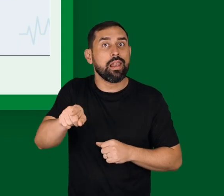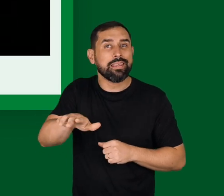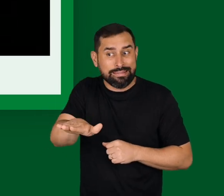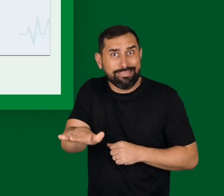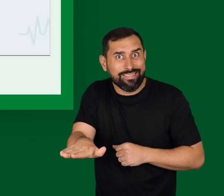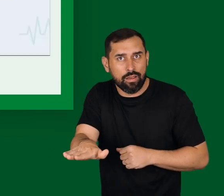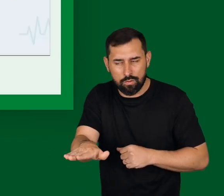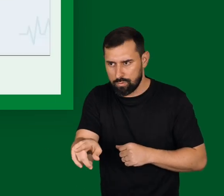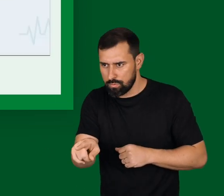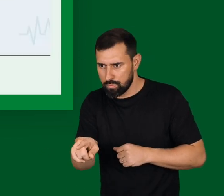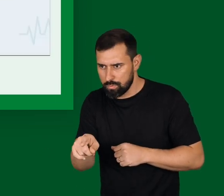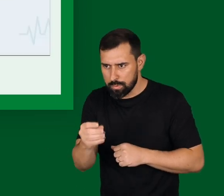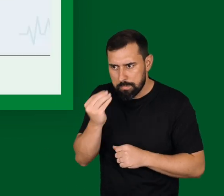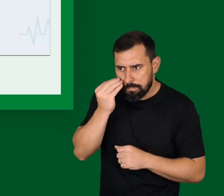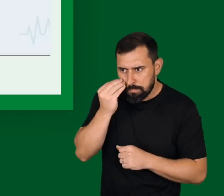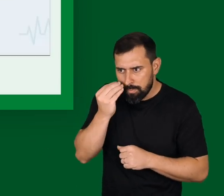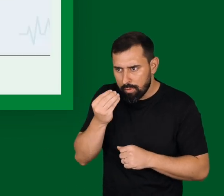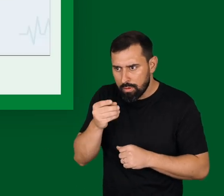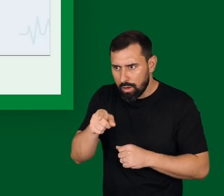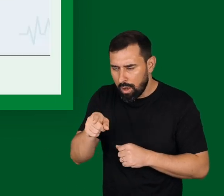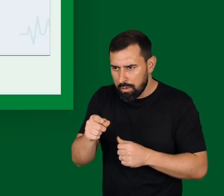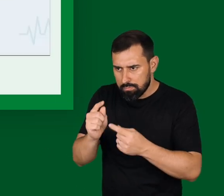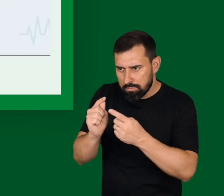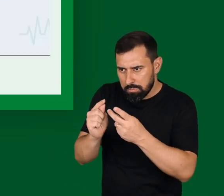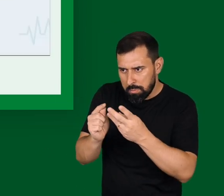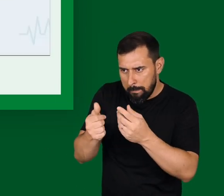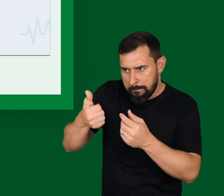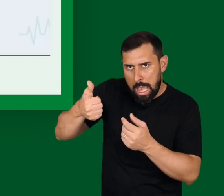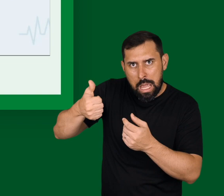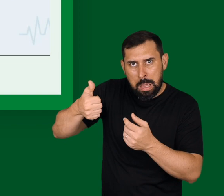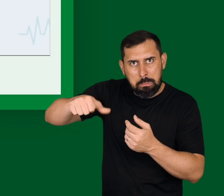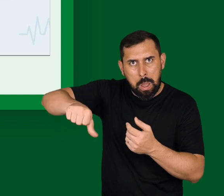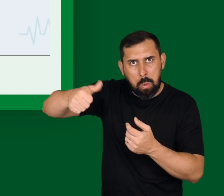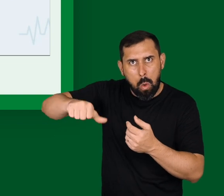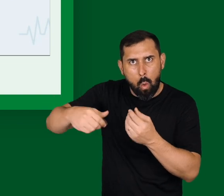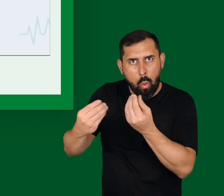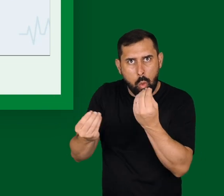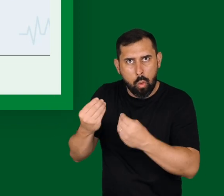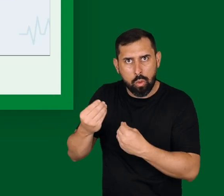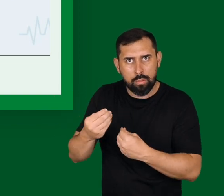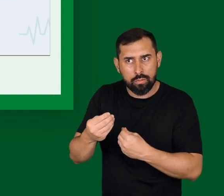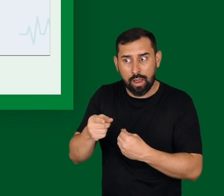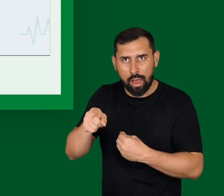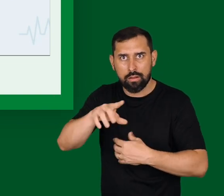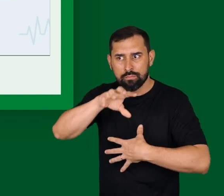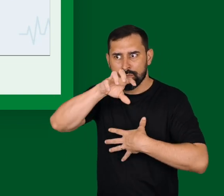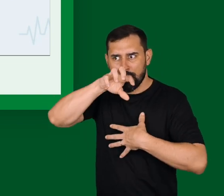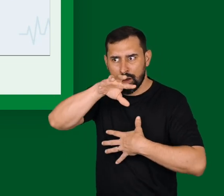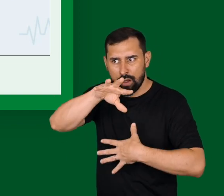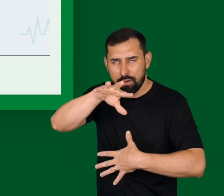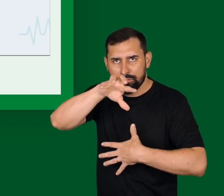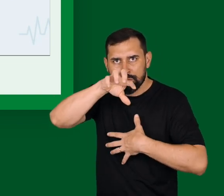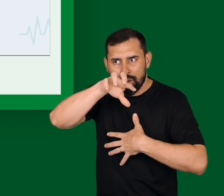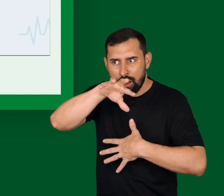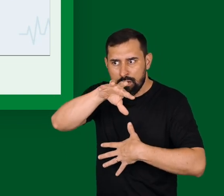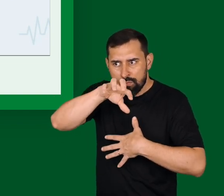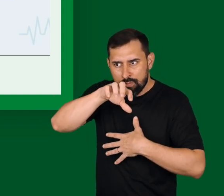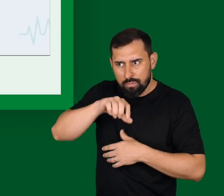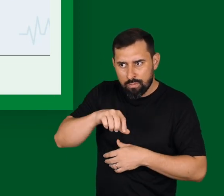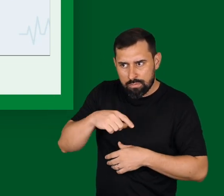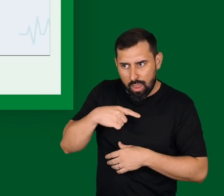Então, checar, a criança está responsiva, ela responde aos comandos, ela está